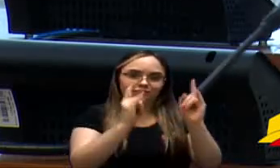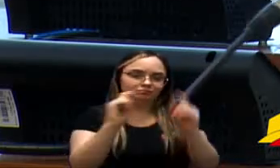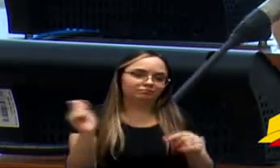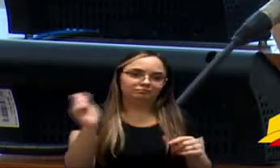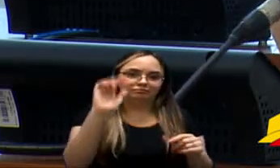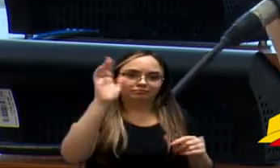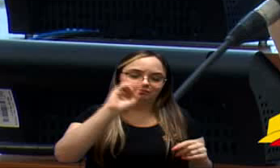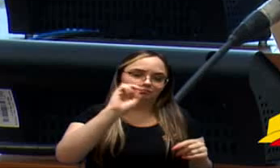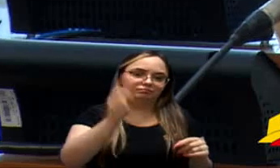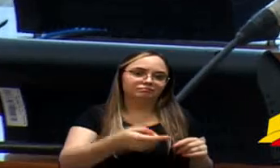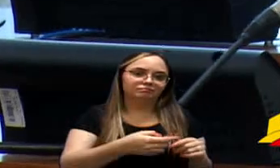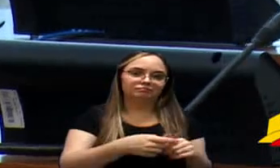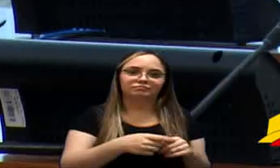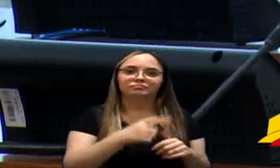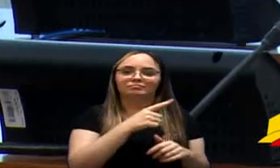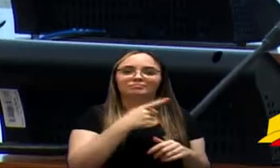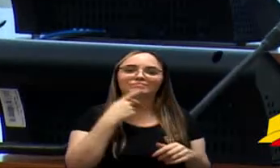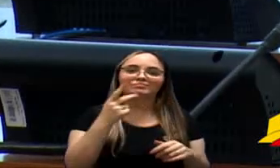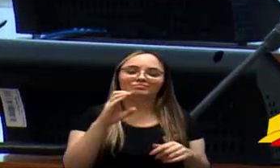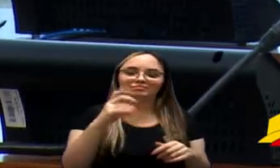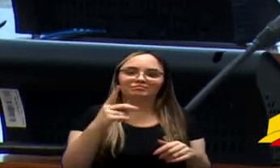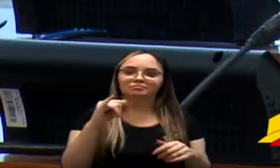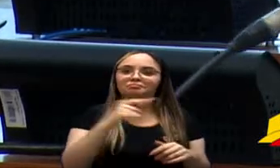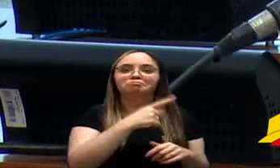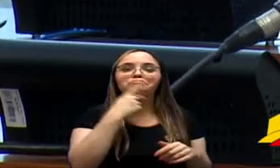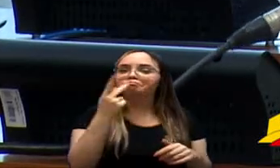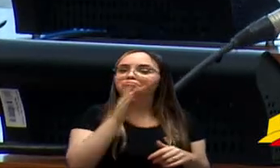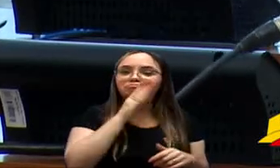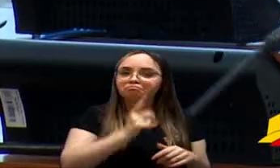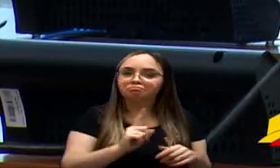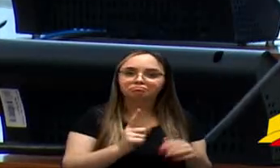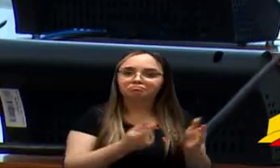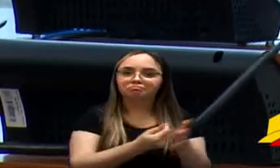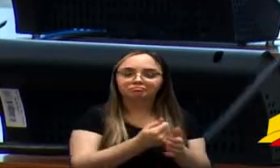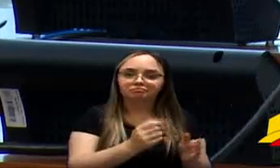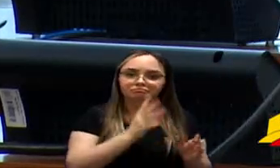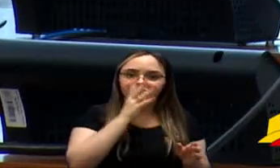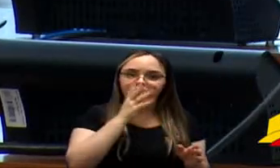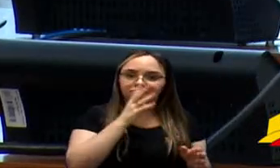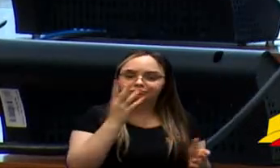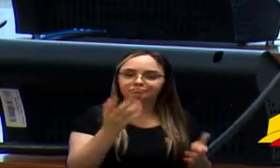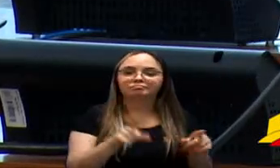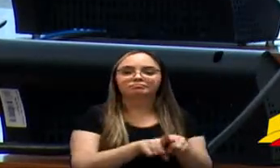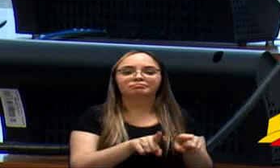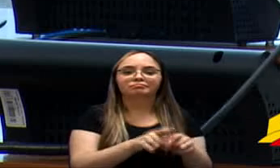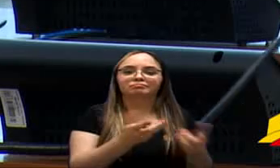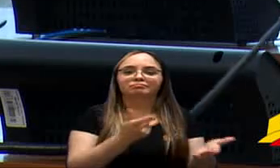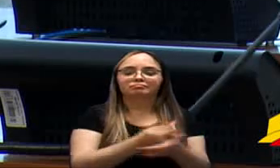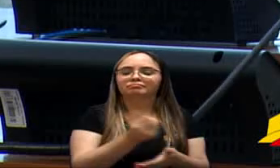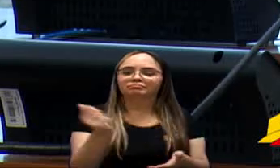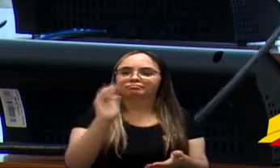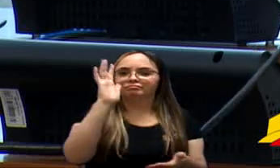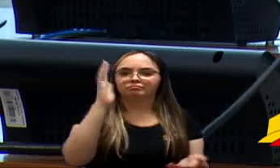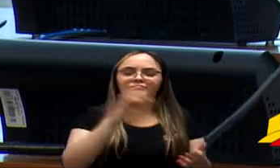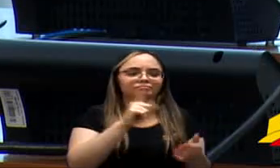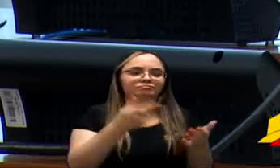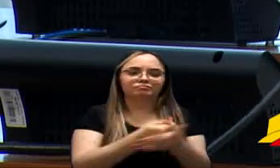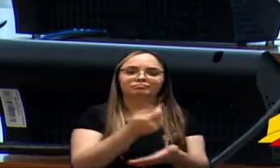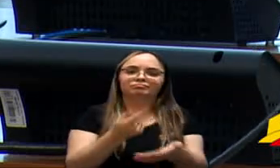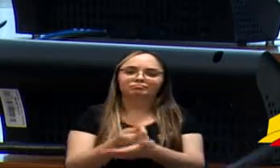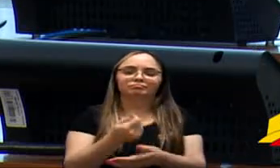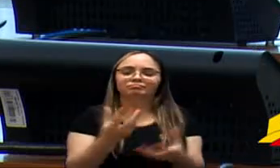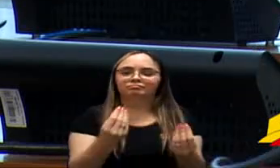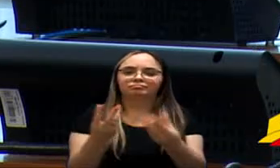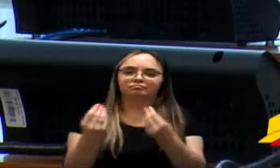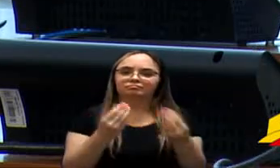senhor admitiu aqui na CPI, que nem conhecia o prédio quando comprou, e também essa compra milionária, essas compras milionárias, uma atrás